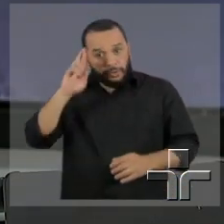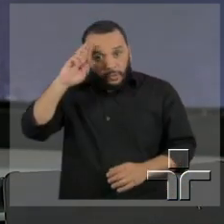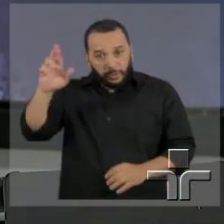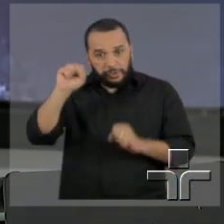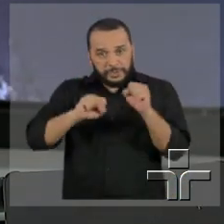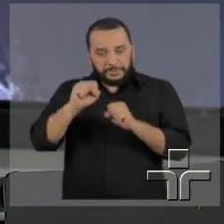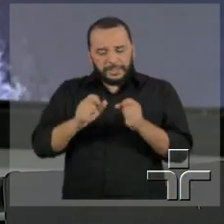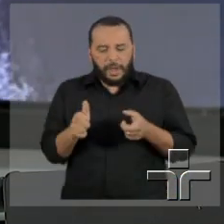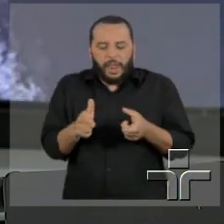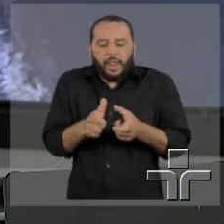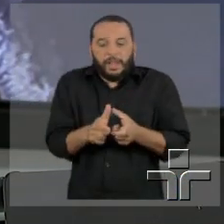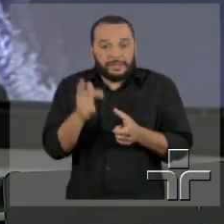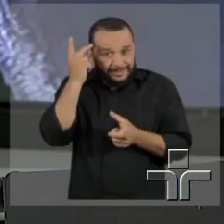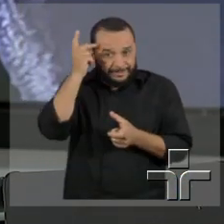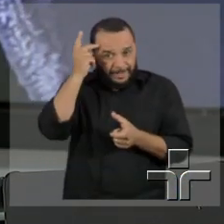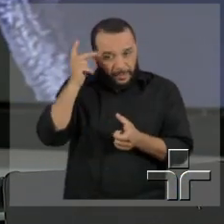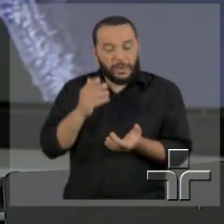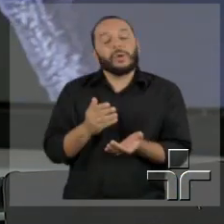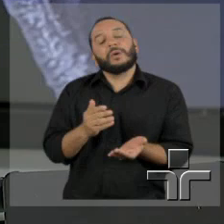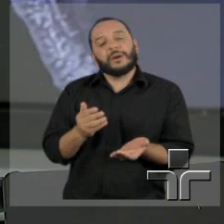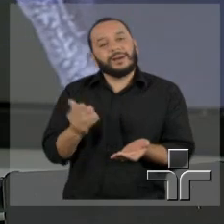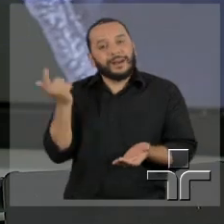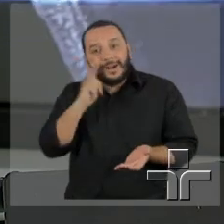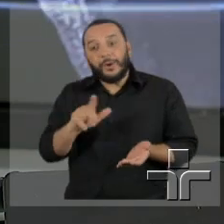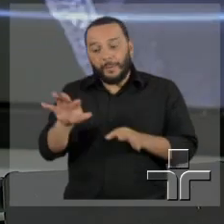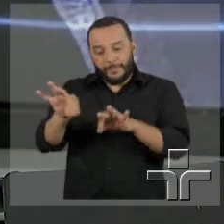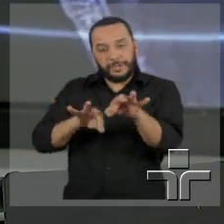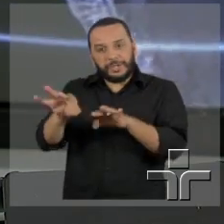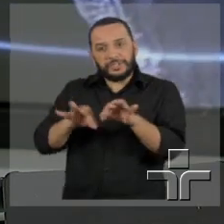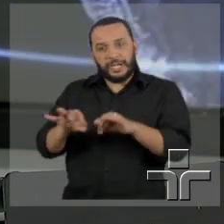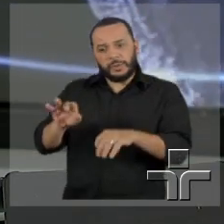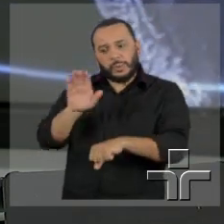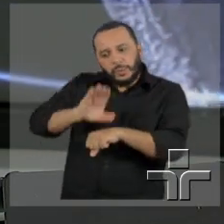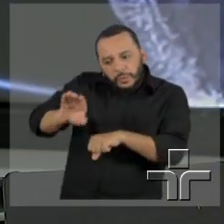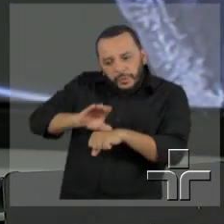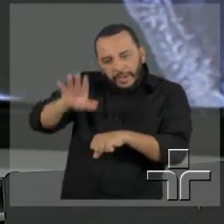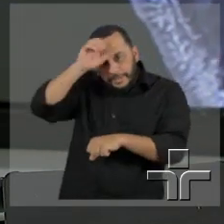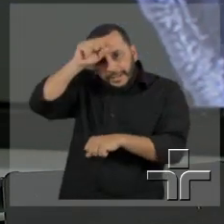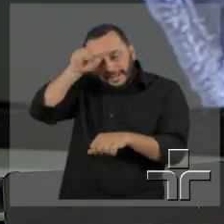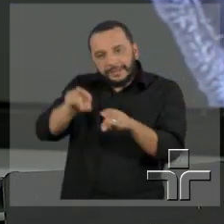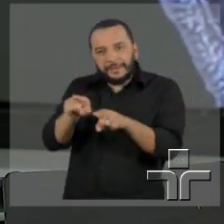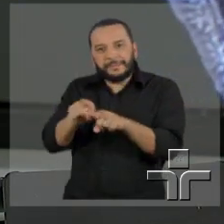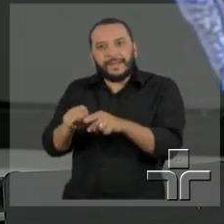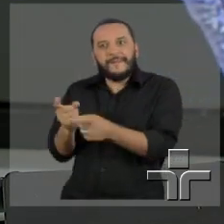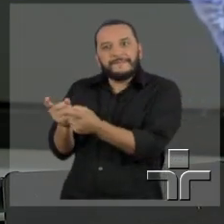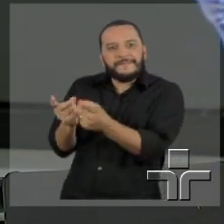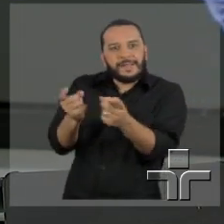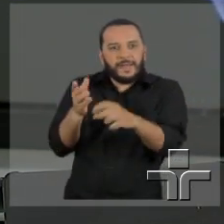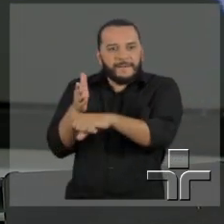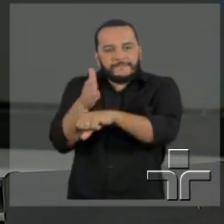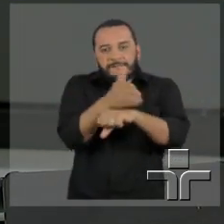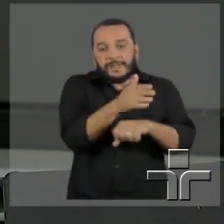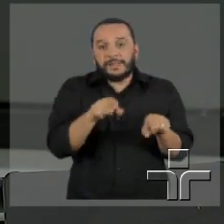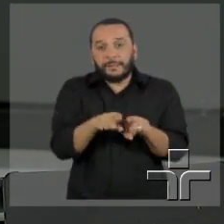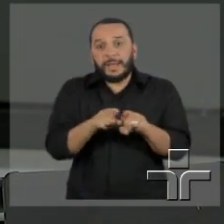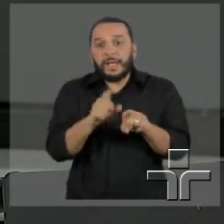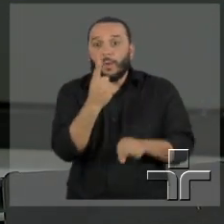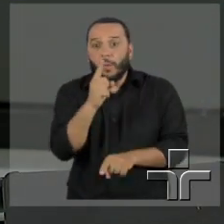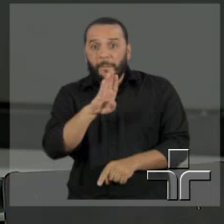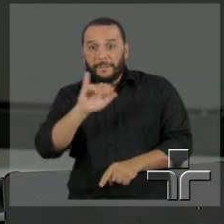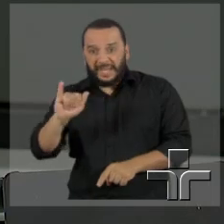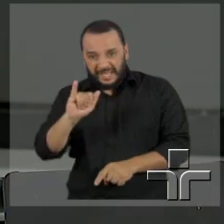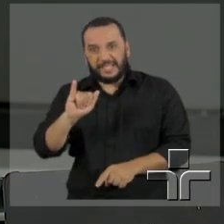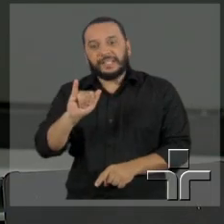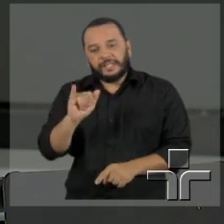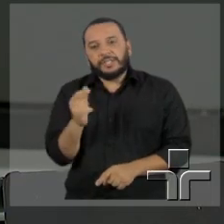de São Paulo ganharam hoje um programa para capacitação e acesso ao mercado, além de R$1 bilhão em crédito. Uma rede de